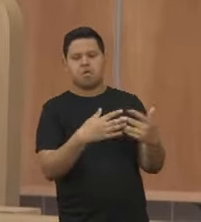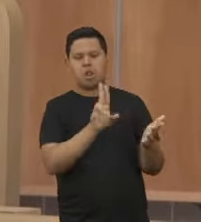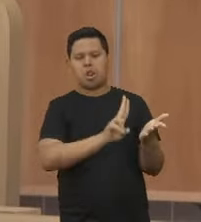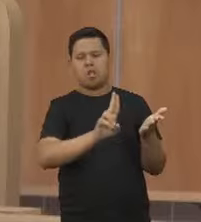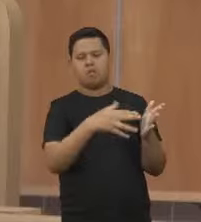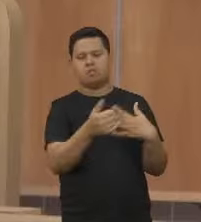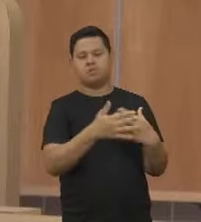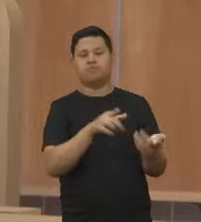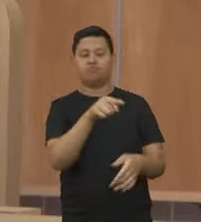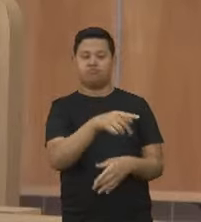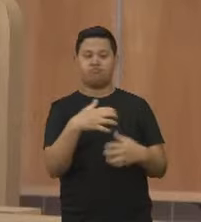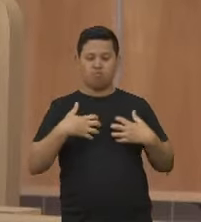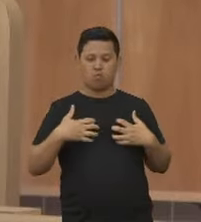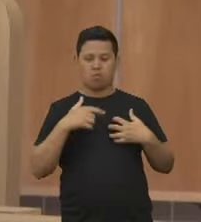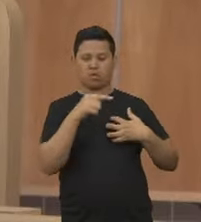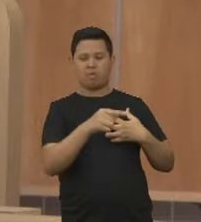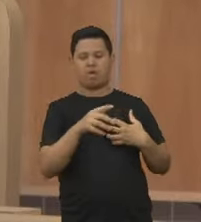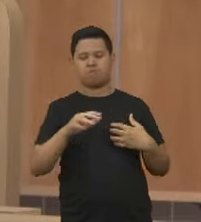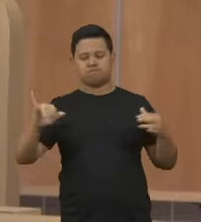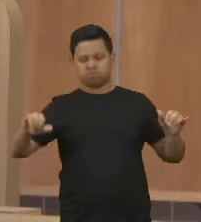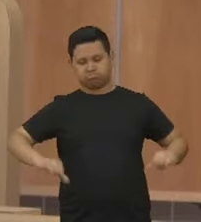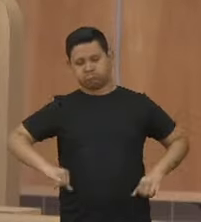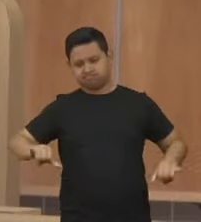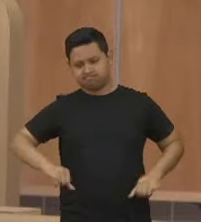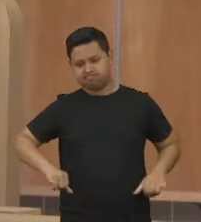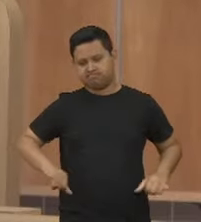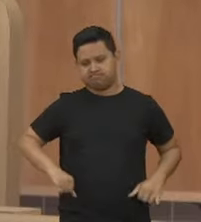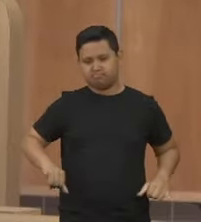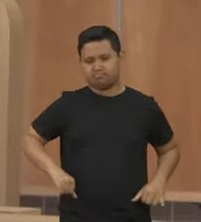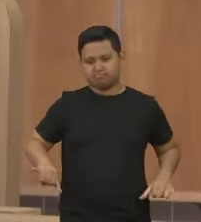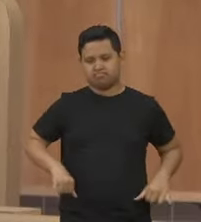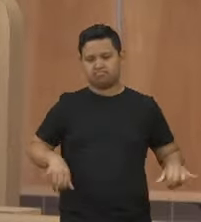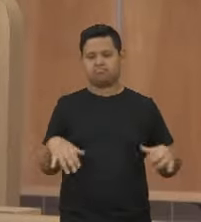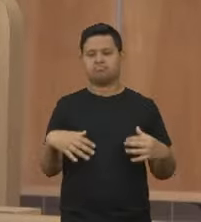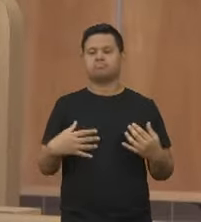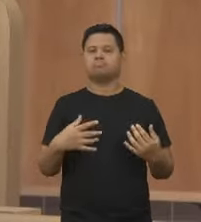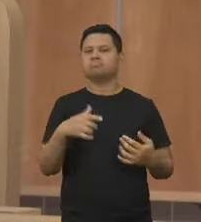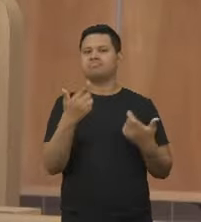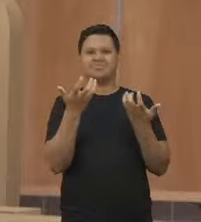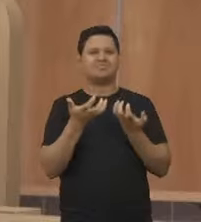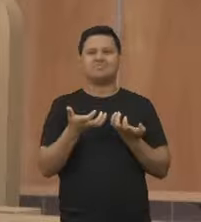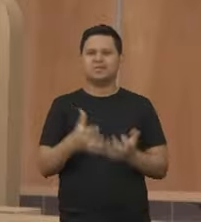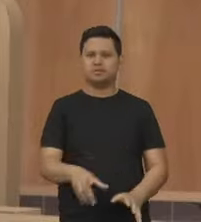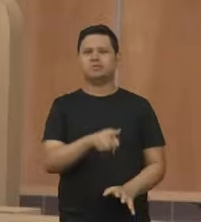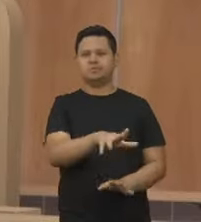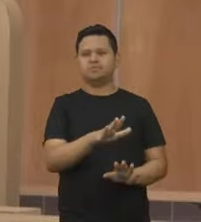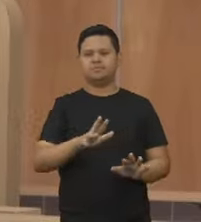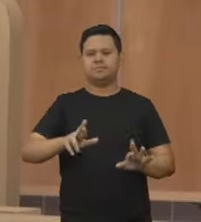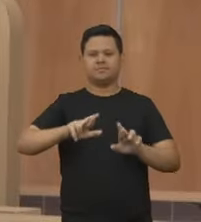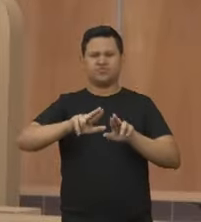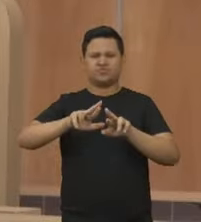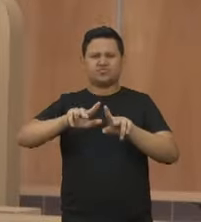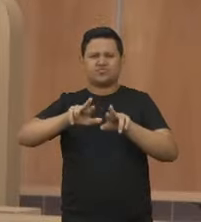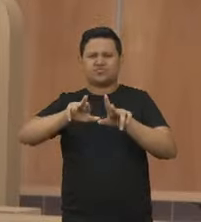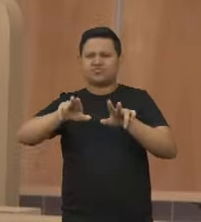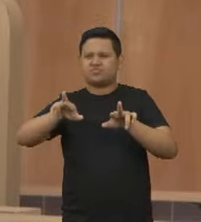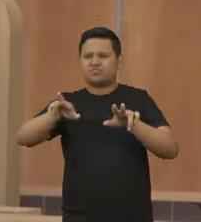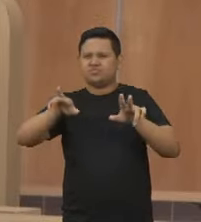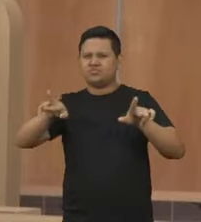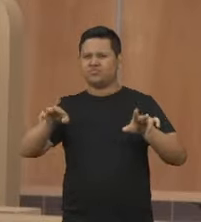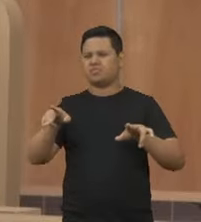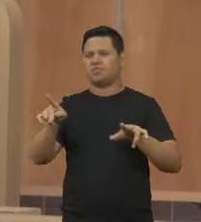esse animal sofra sérias consequências. Nós não queremos toneladas de pesos em cima